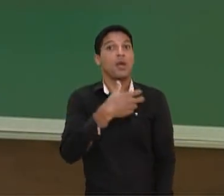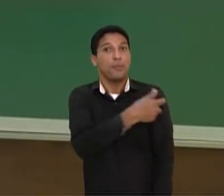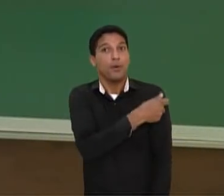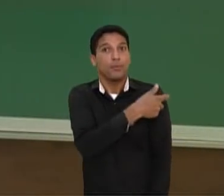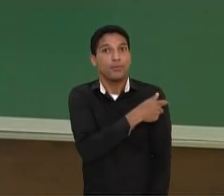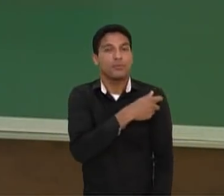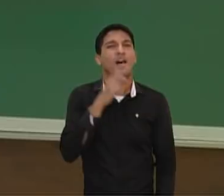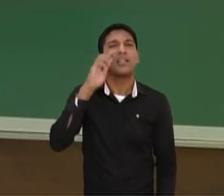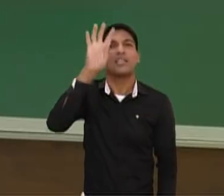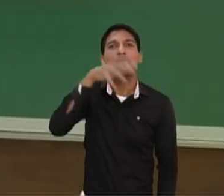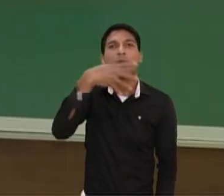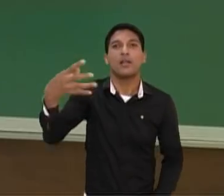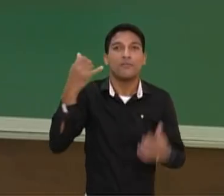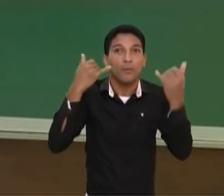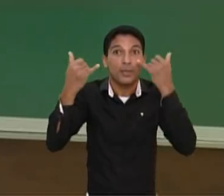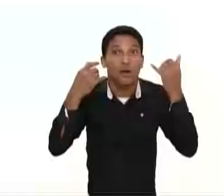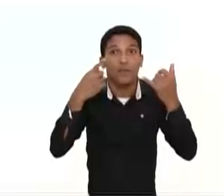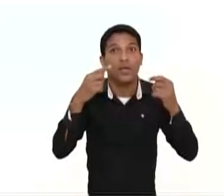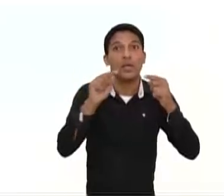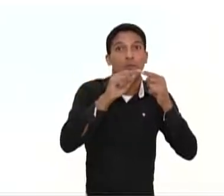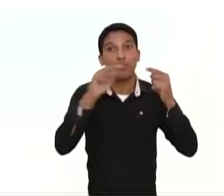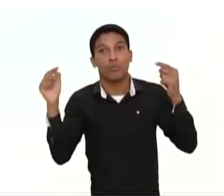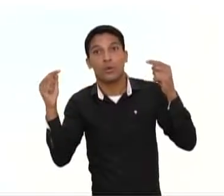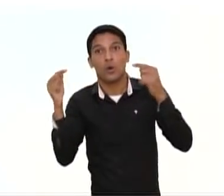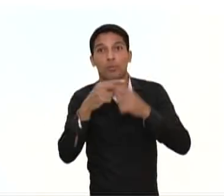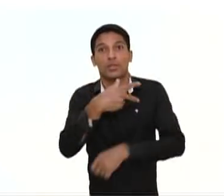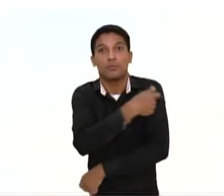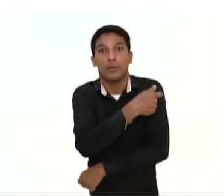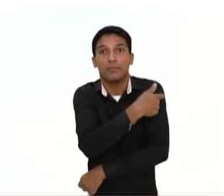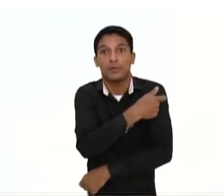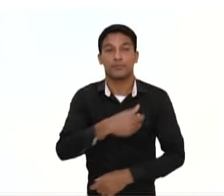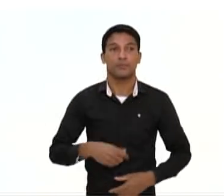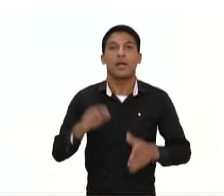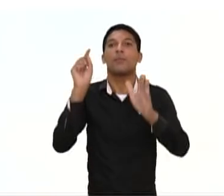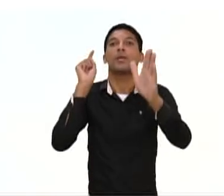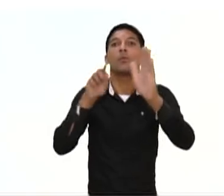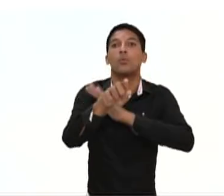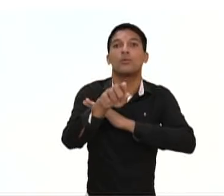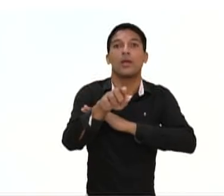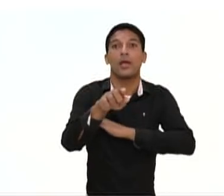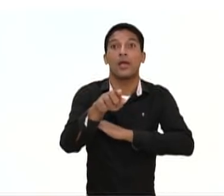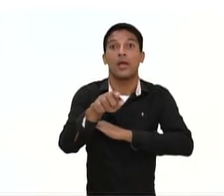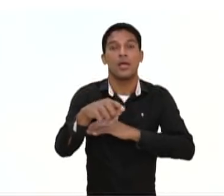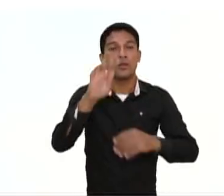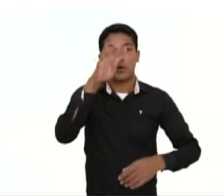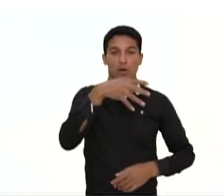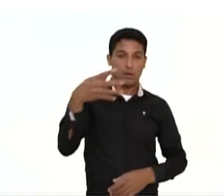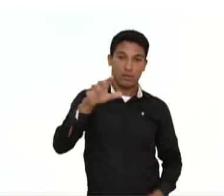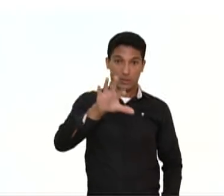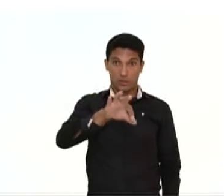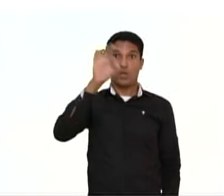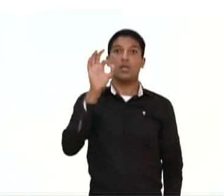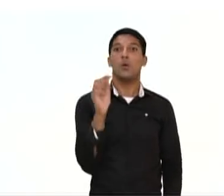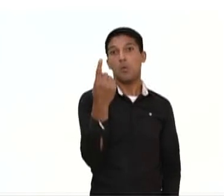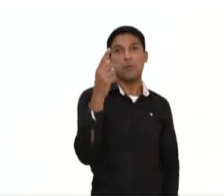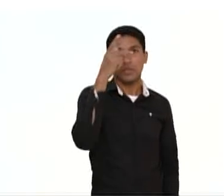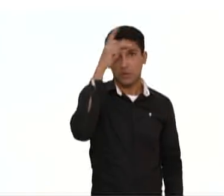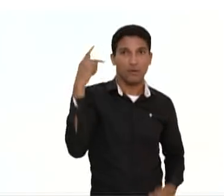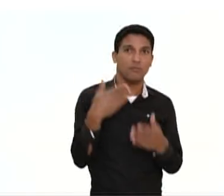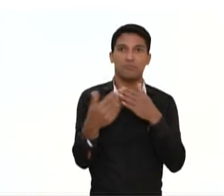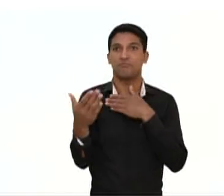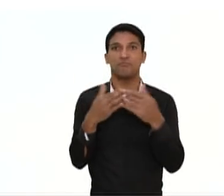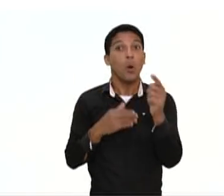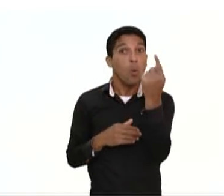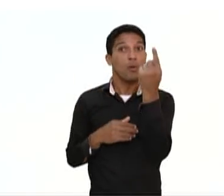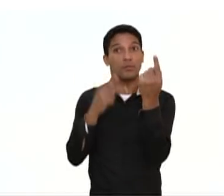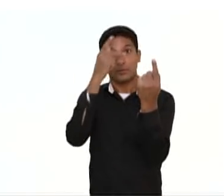informação aí. Bom, a pergunta é, escolhendo-se aleatoriamente uma pessoa atendida nesse posto de vacinação,